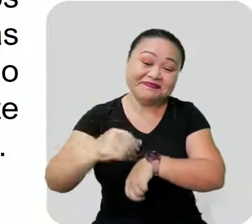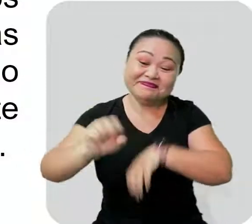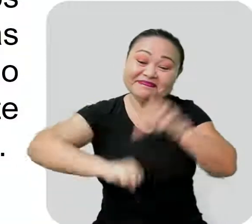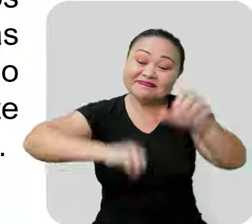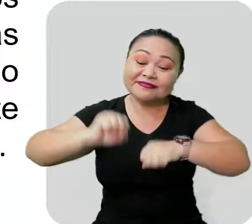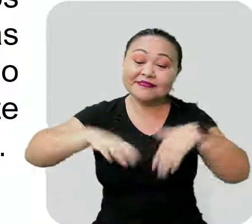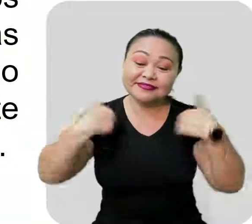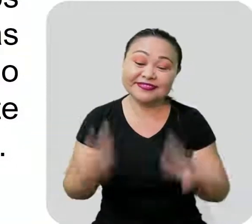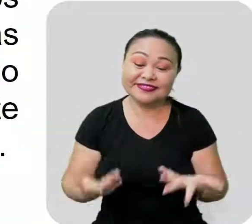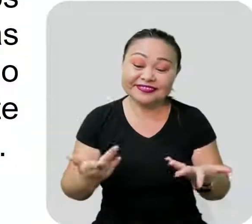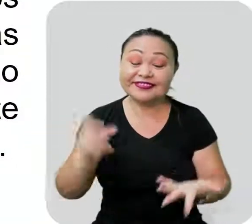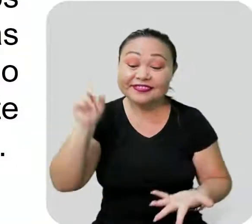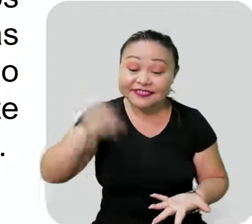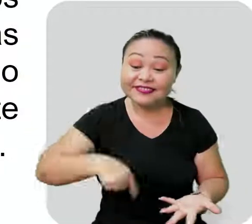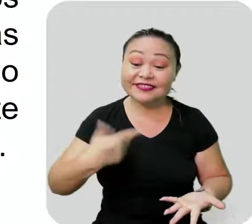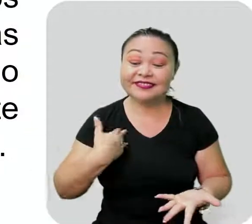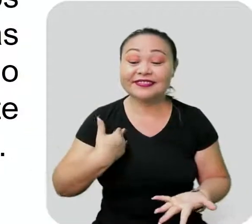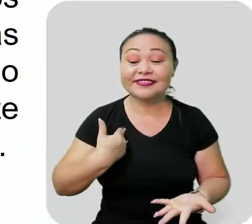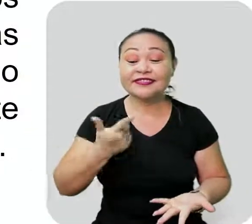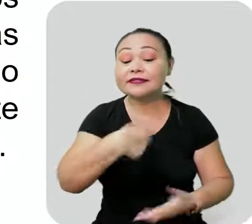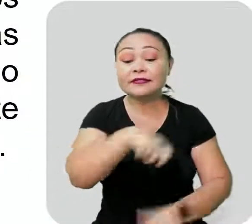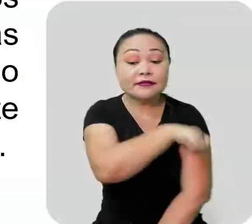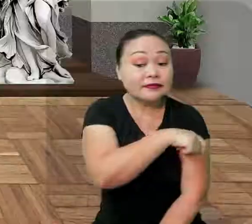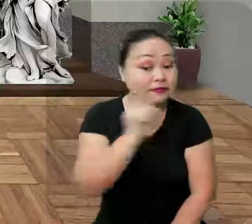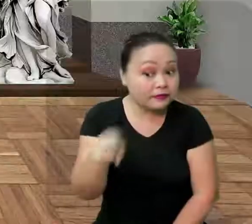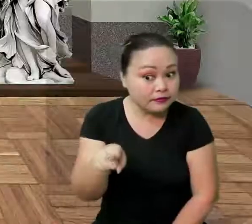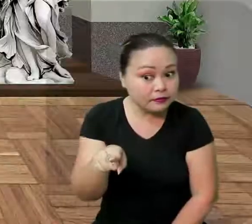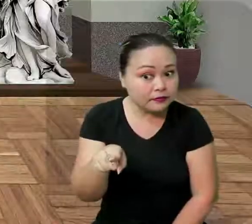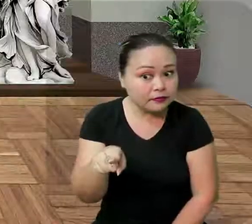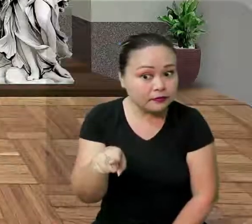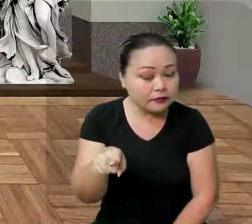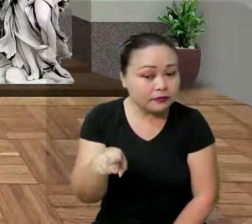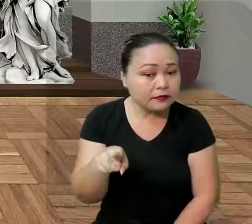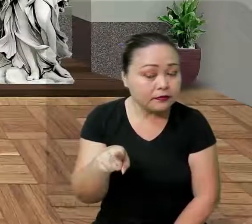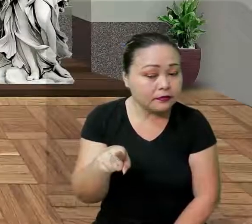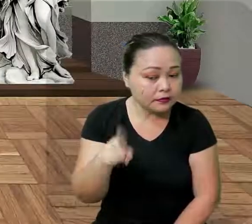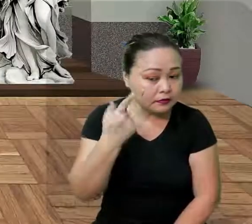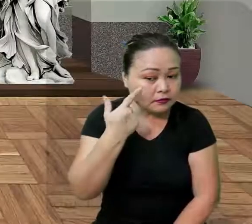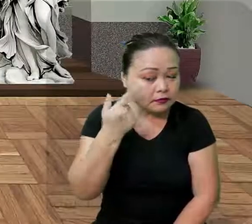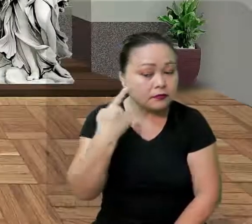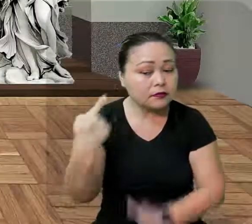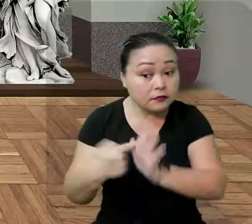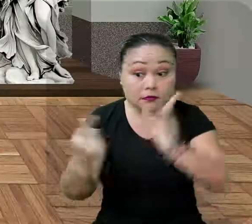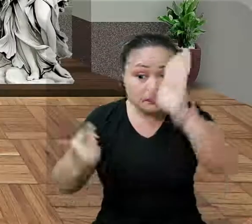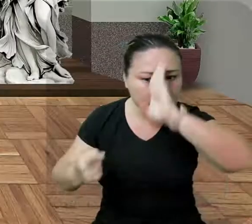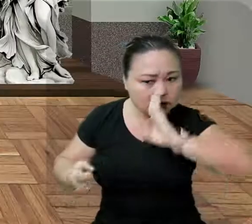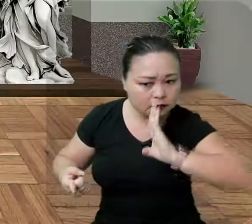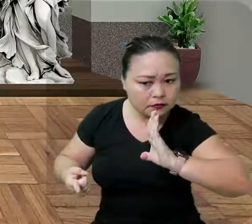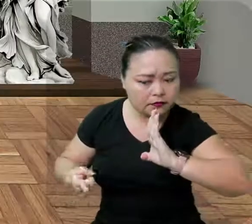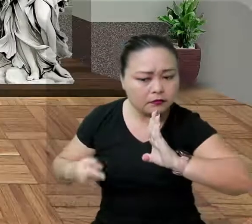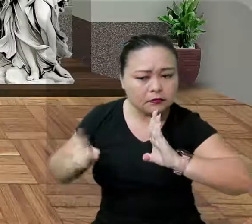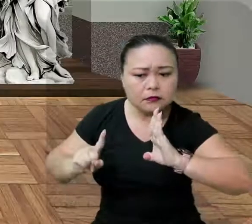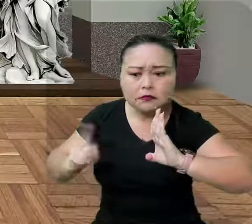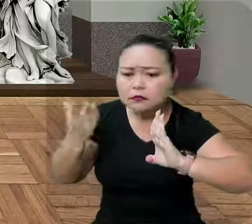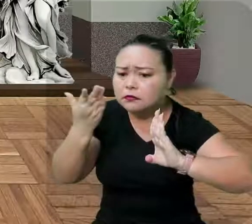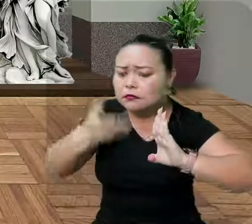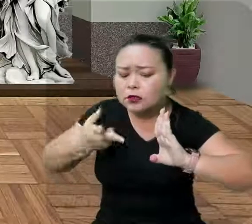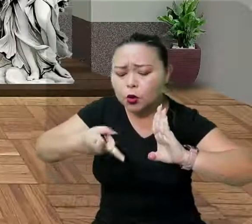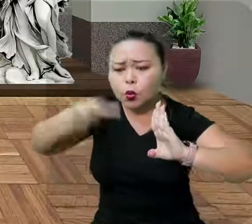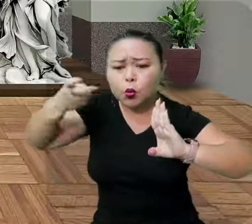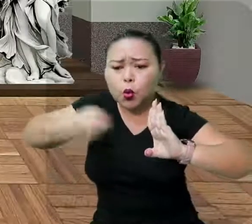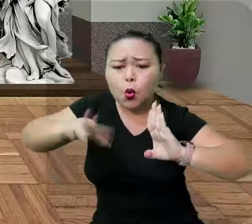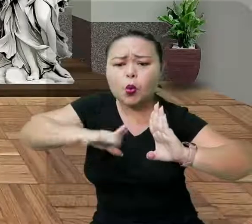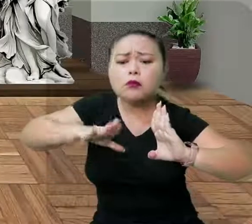cara é isso que eu te dizer aluno olha só um dado interessante que não o Brasil acabou sendo